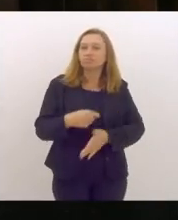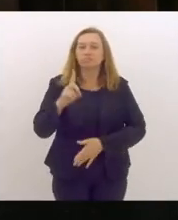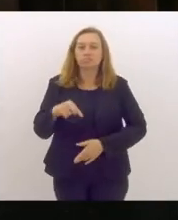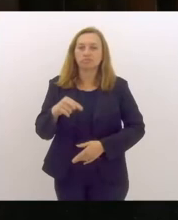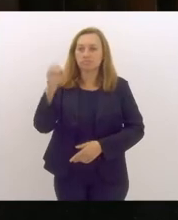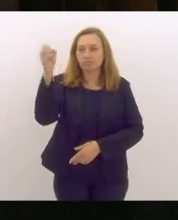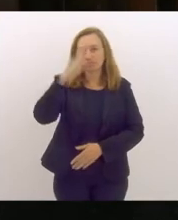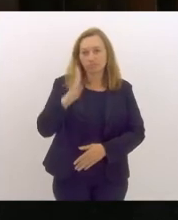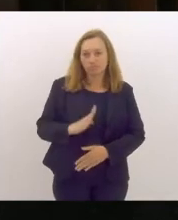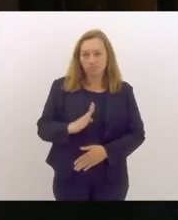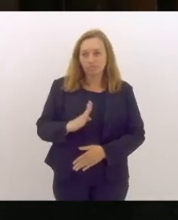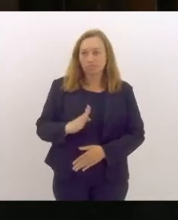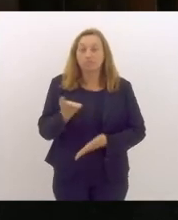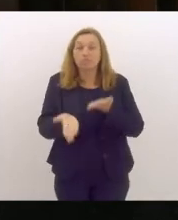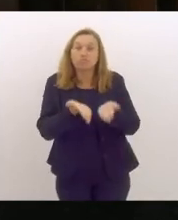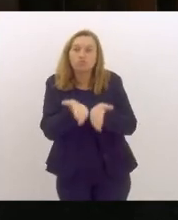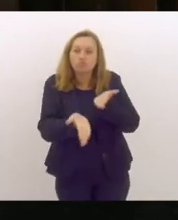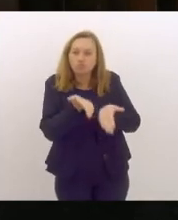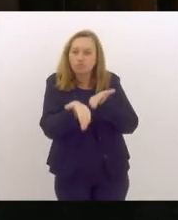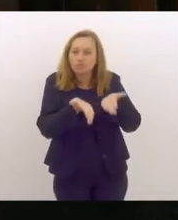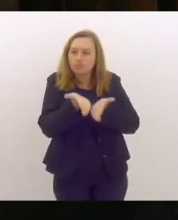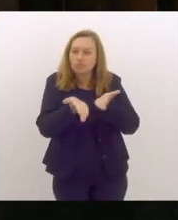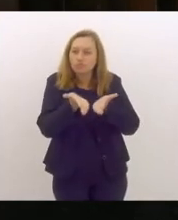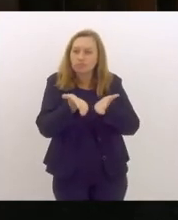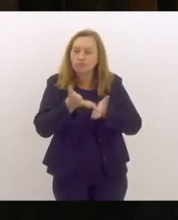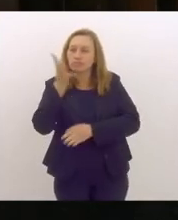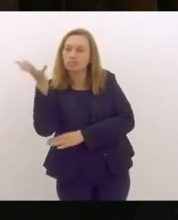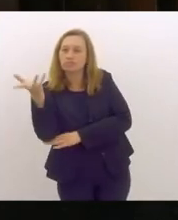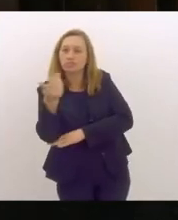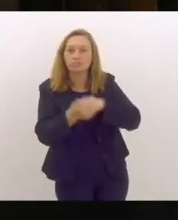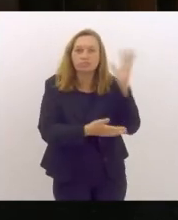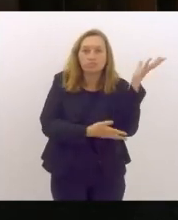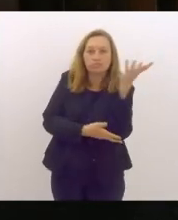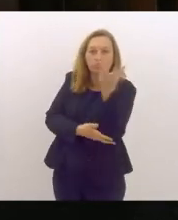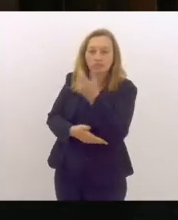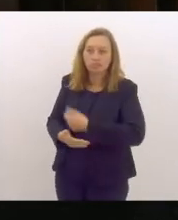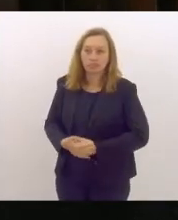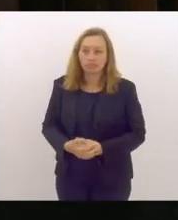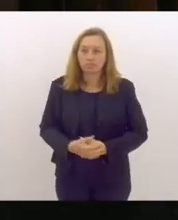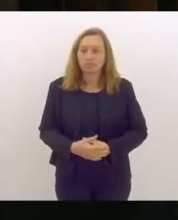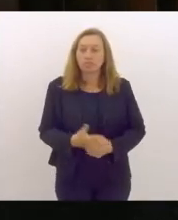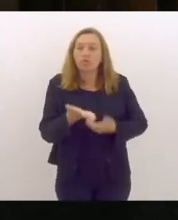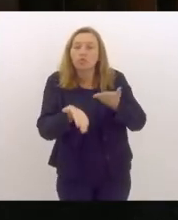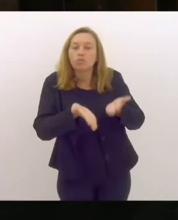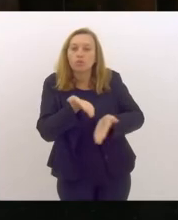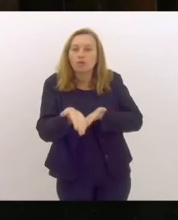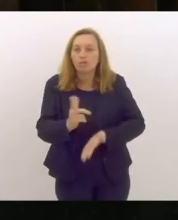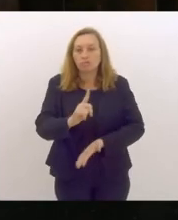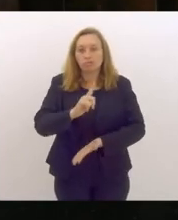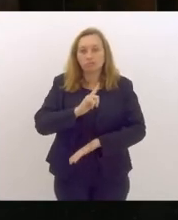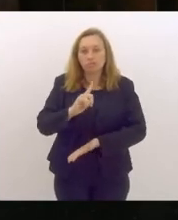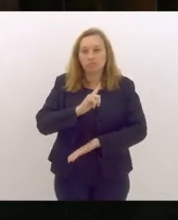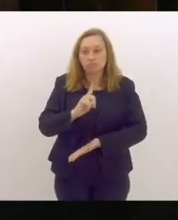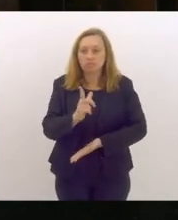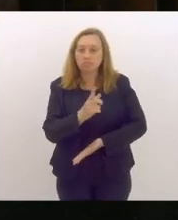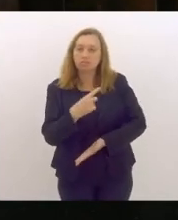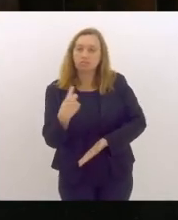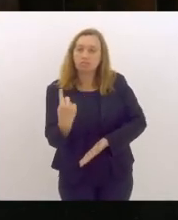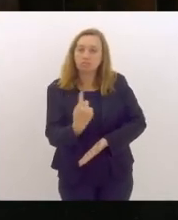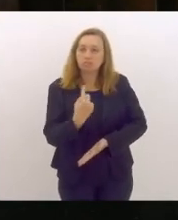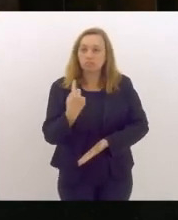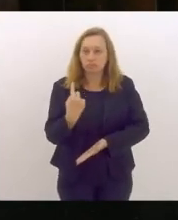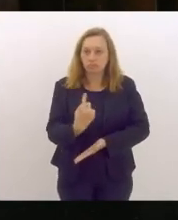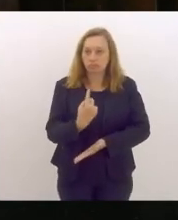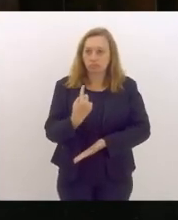Brasil em que se cuide do meio ambiente tenha cuidado com as nossas riquezas